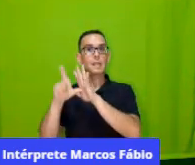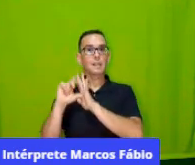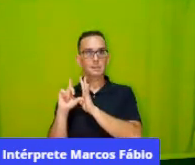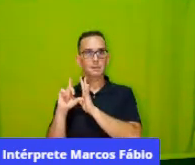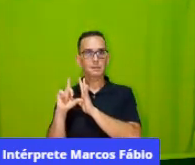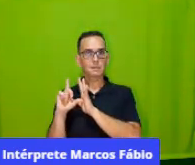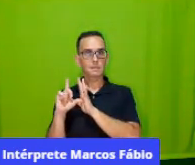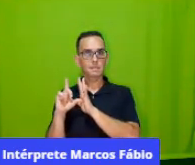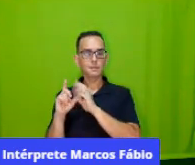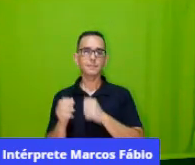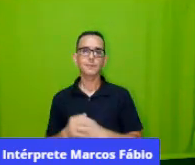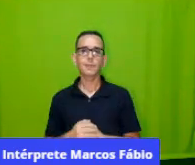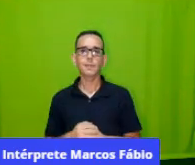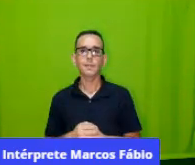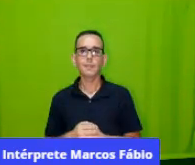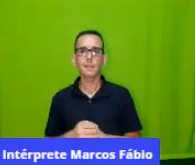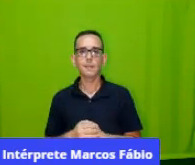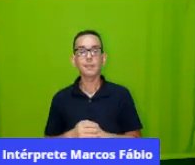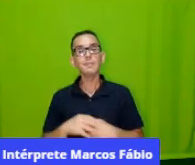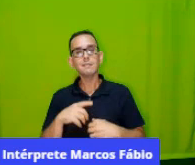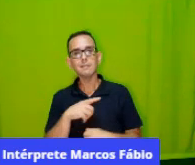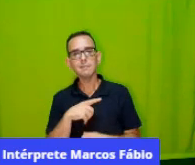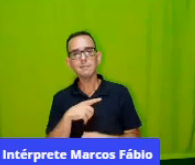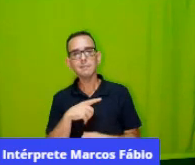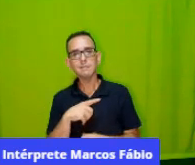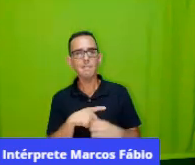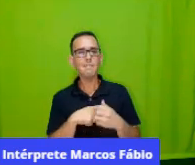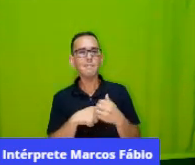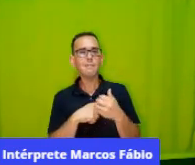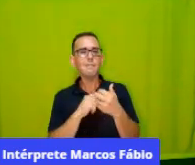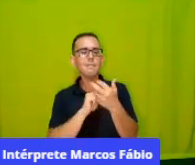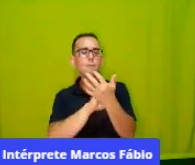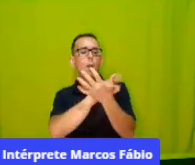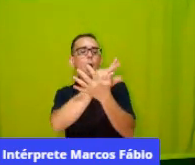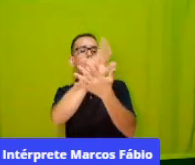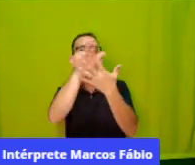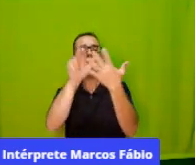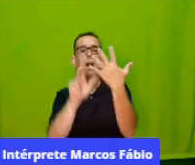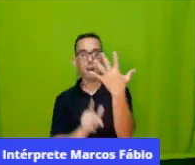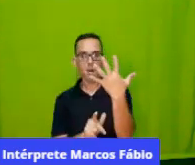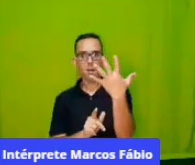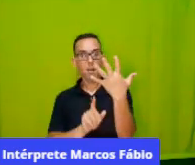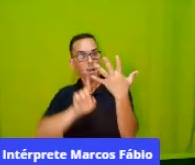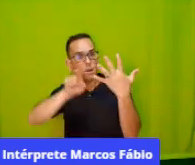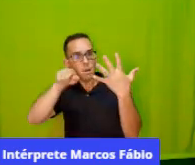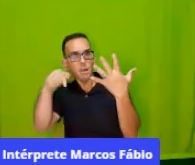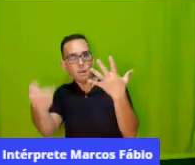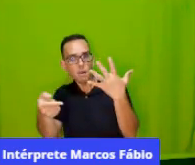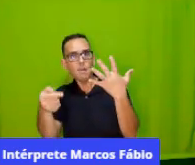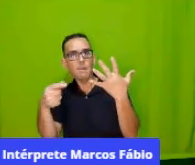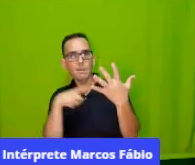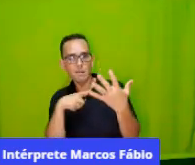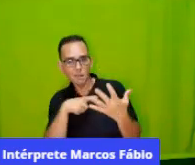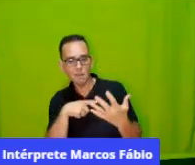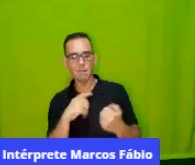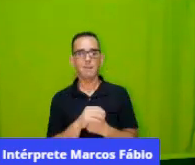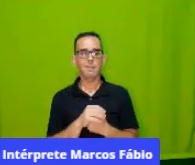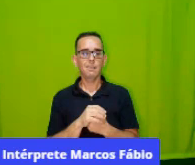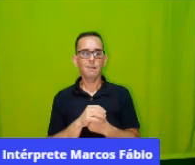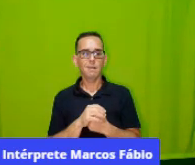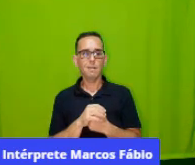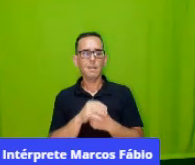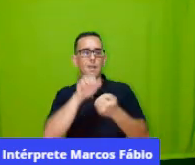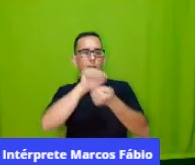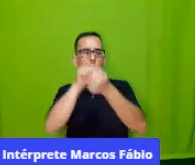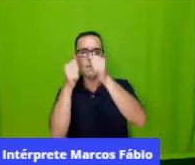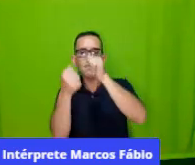retornar, retorna, isso. Então, nós temos N formas, né? Depois também a gente tem adequações